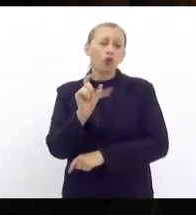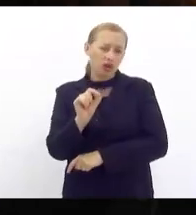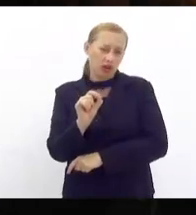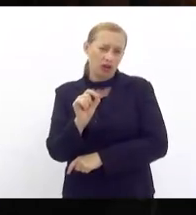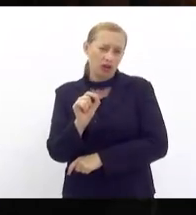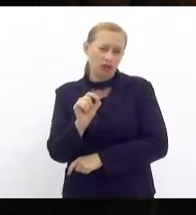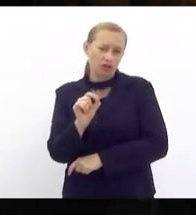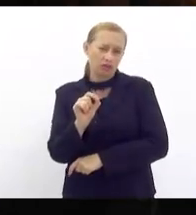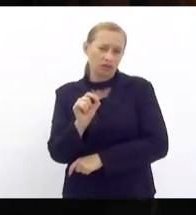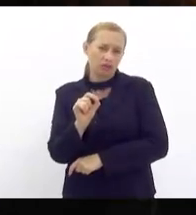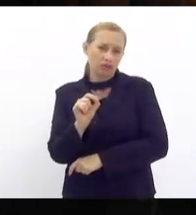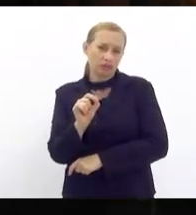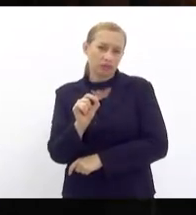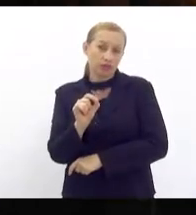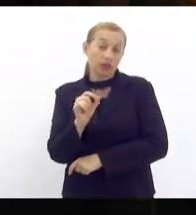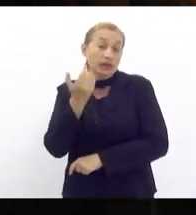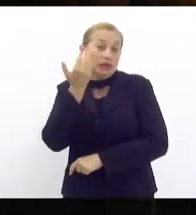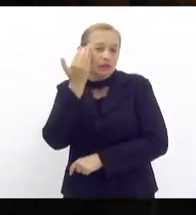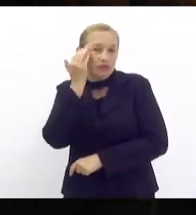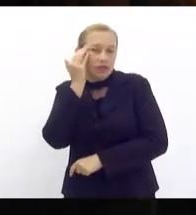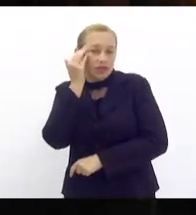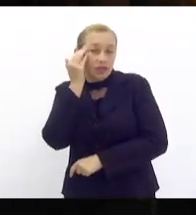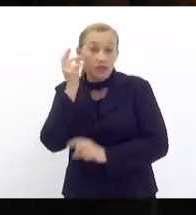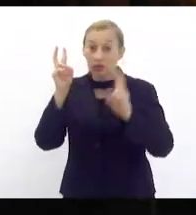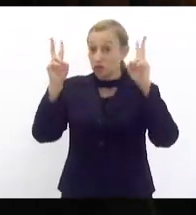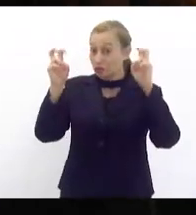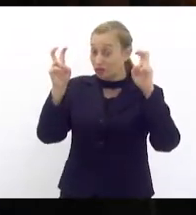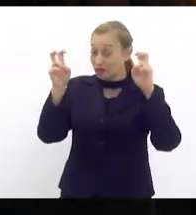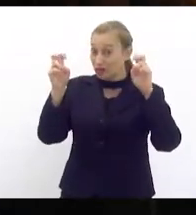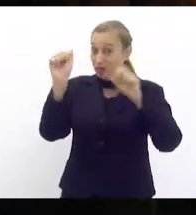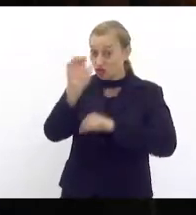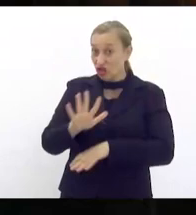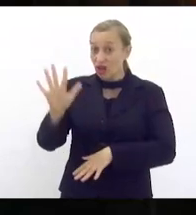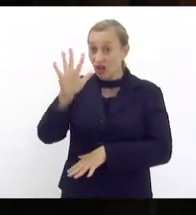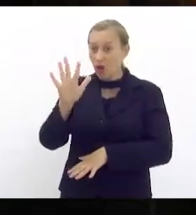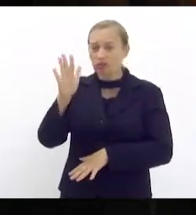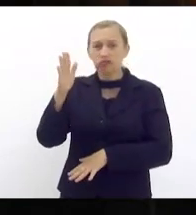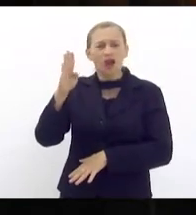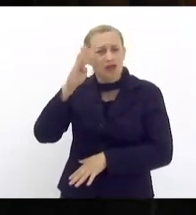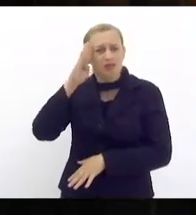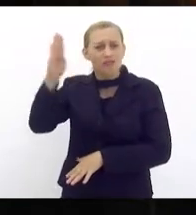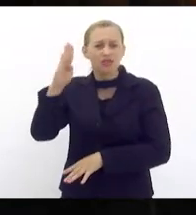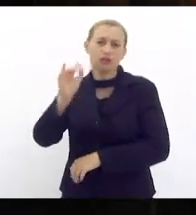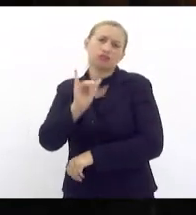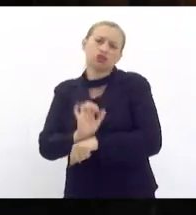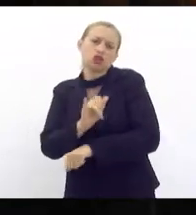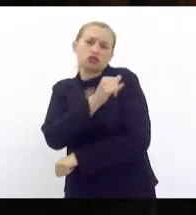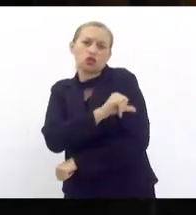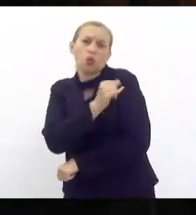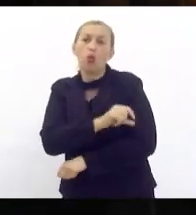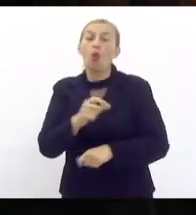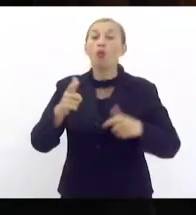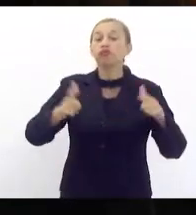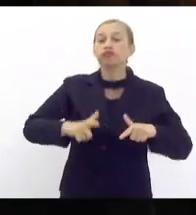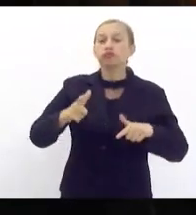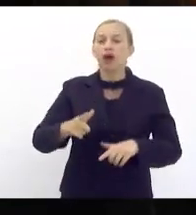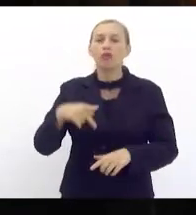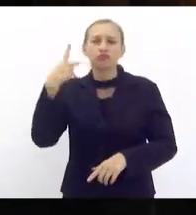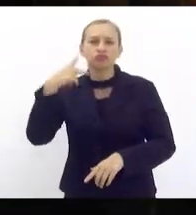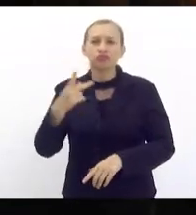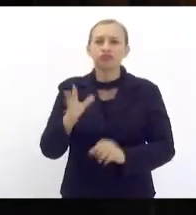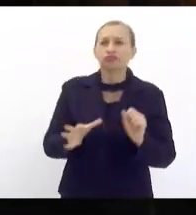em consideração a complexidade desse tema em especial no estado do Rio de Janeiro onde a política de segurança